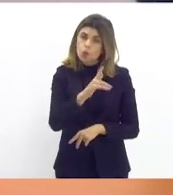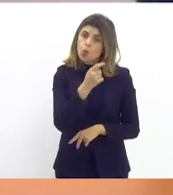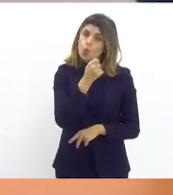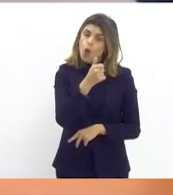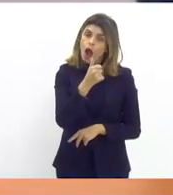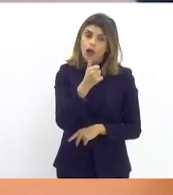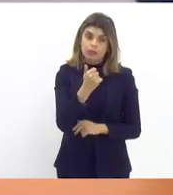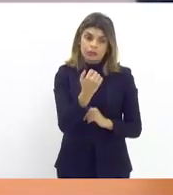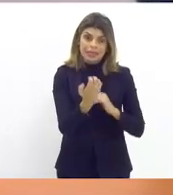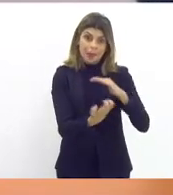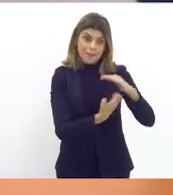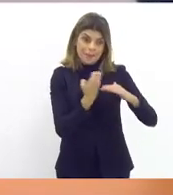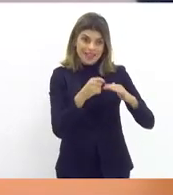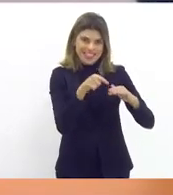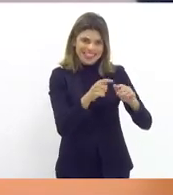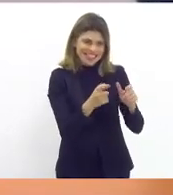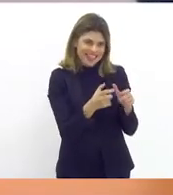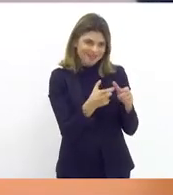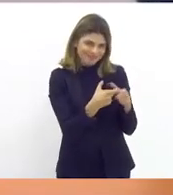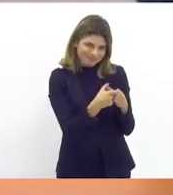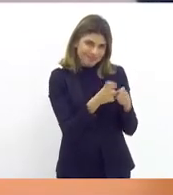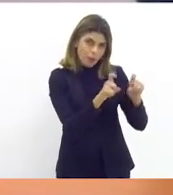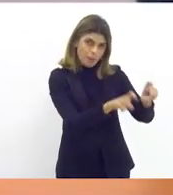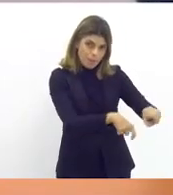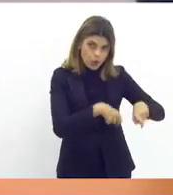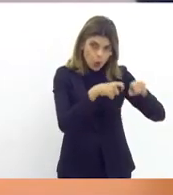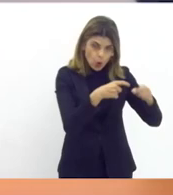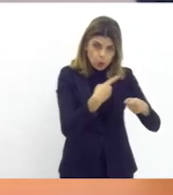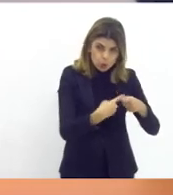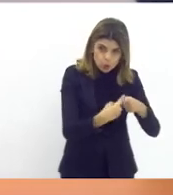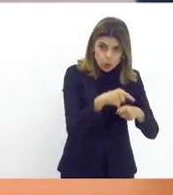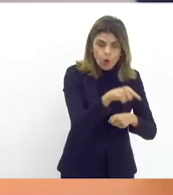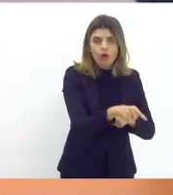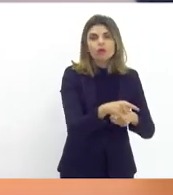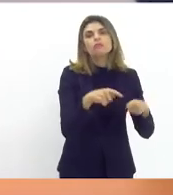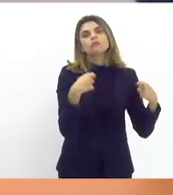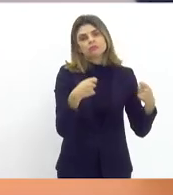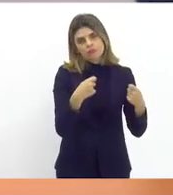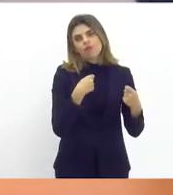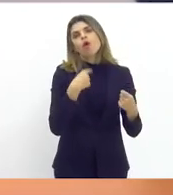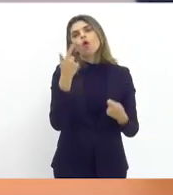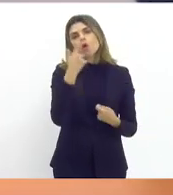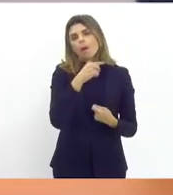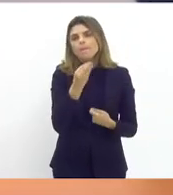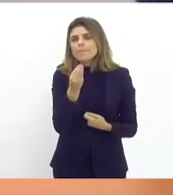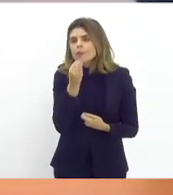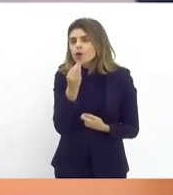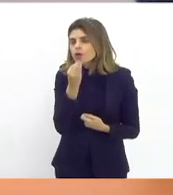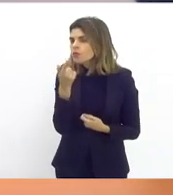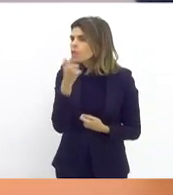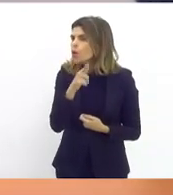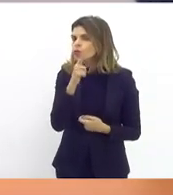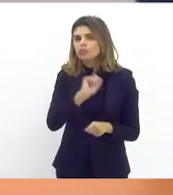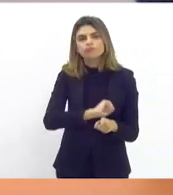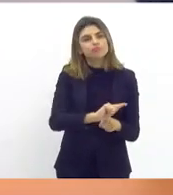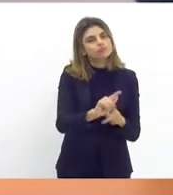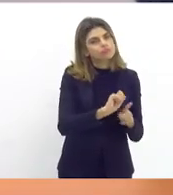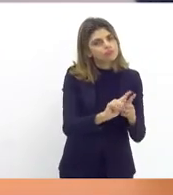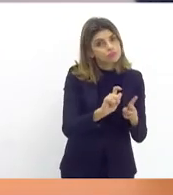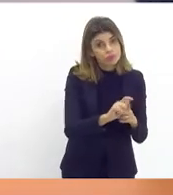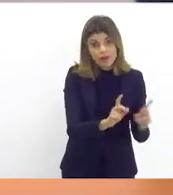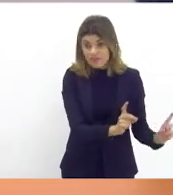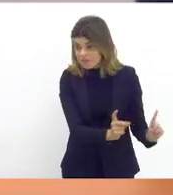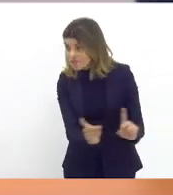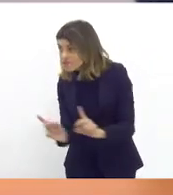grande, para esse produtor vai ter ser mantida essa possibilidade de não ser contribuinte, e na venda